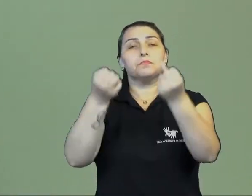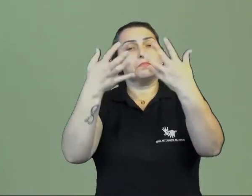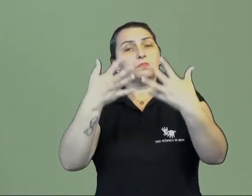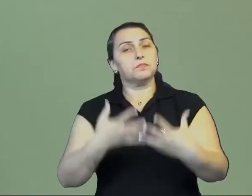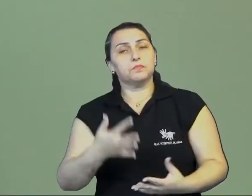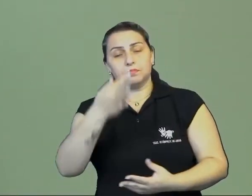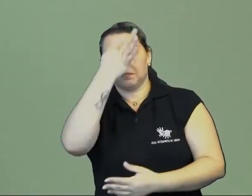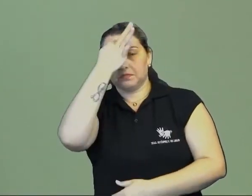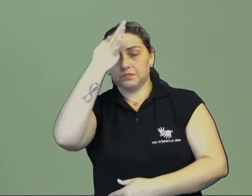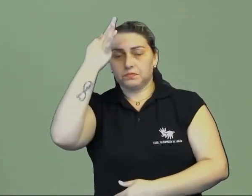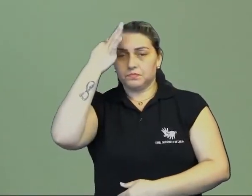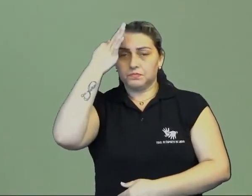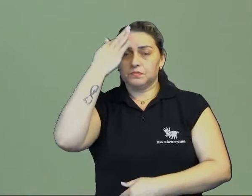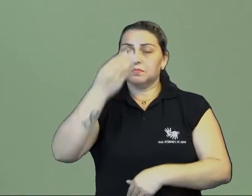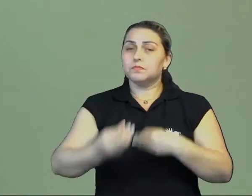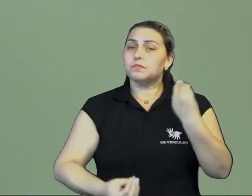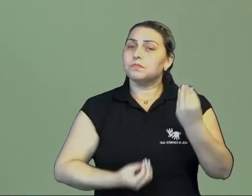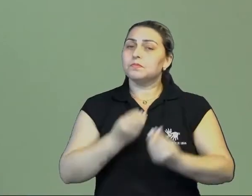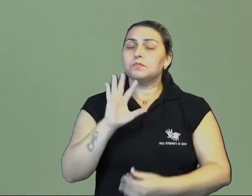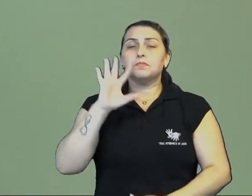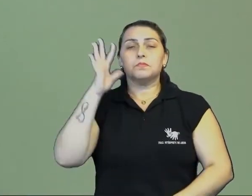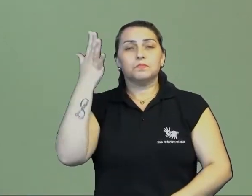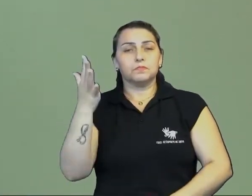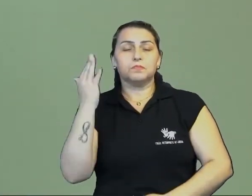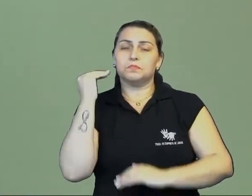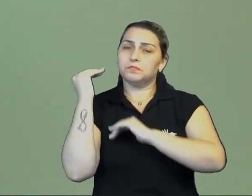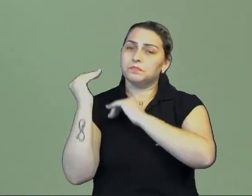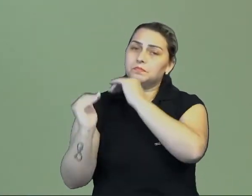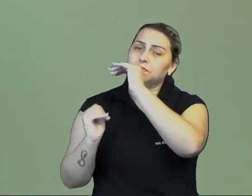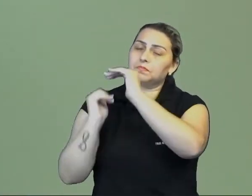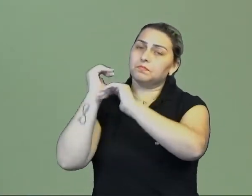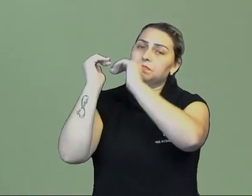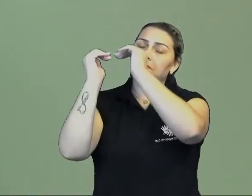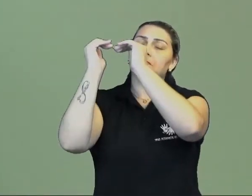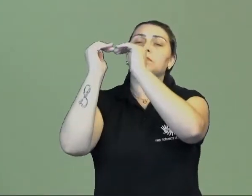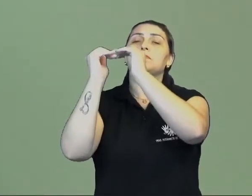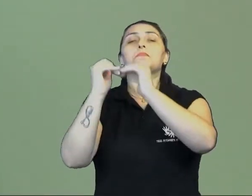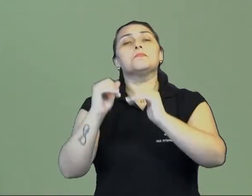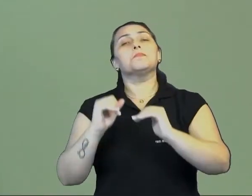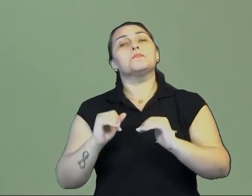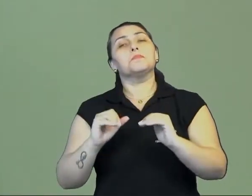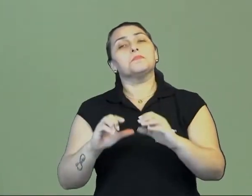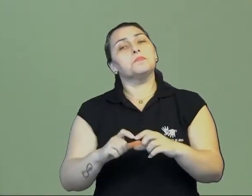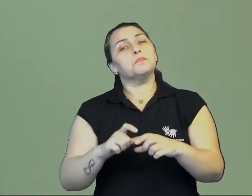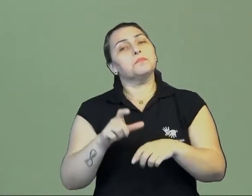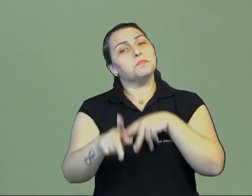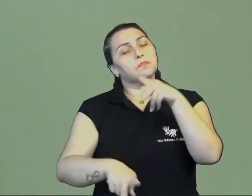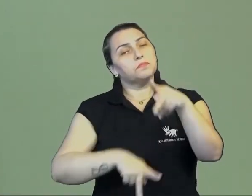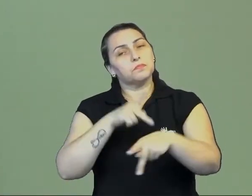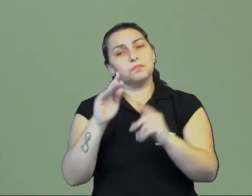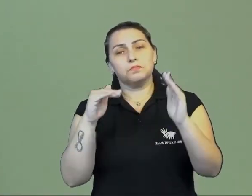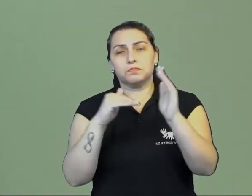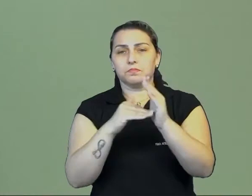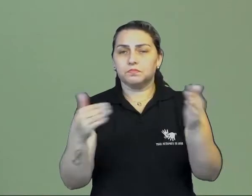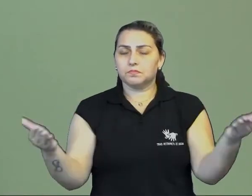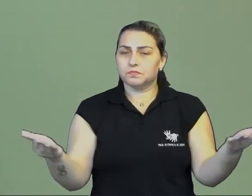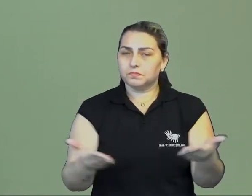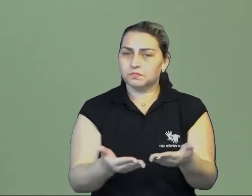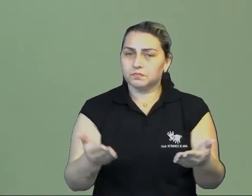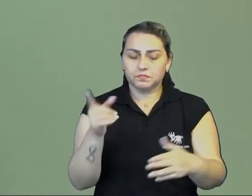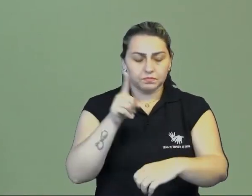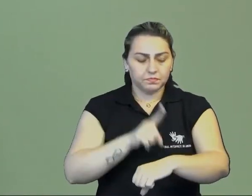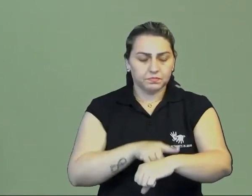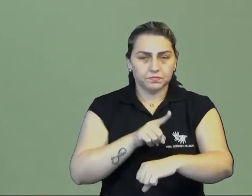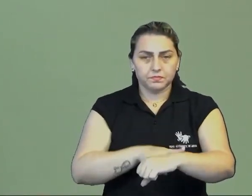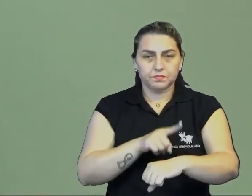pelos filósofos, como foi o desenvolvimento dessas civilizações até chegar até hoje, até o nosso